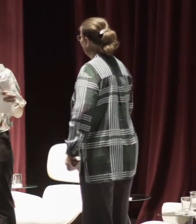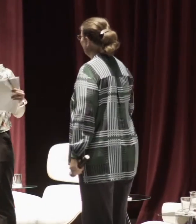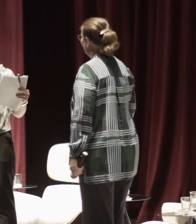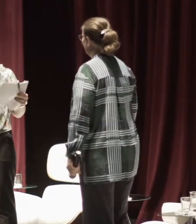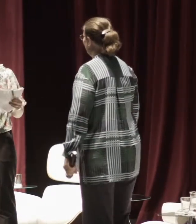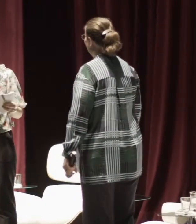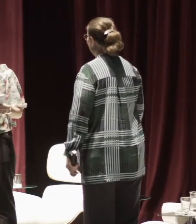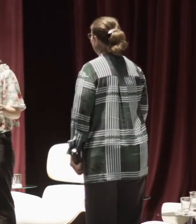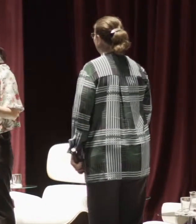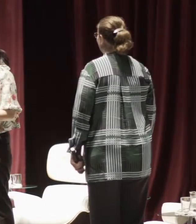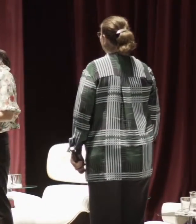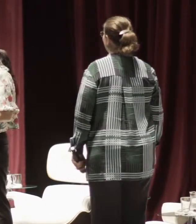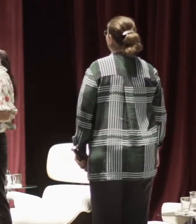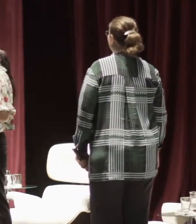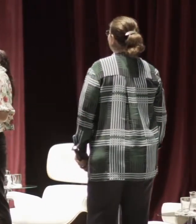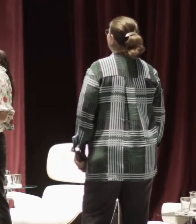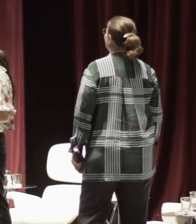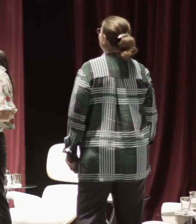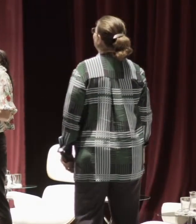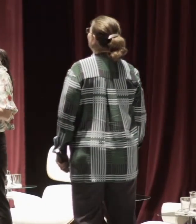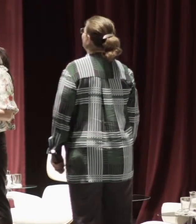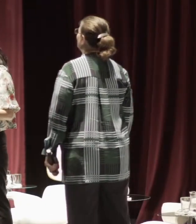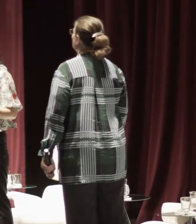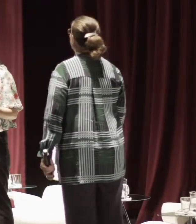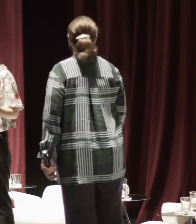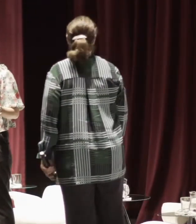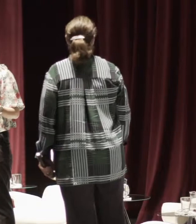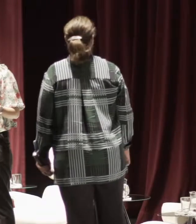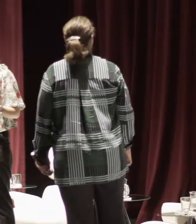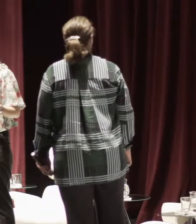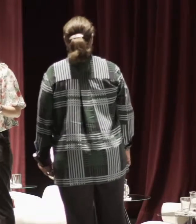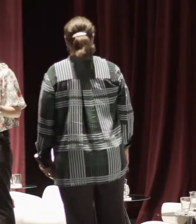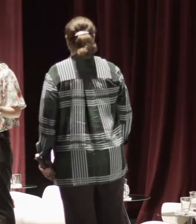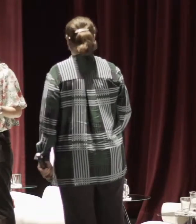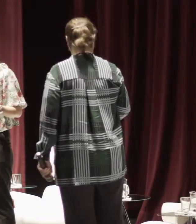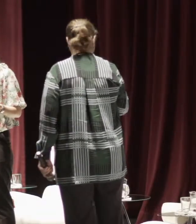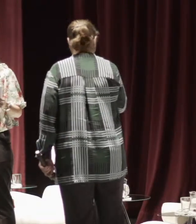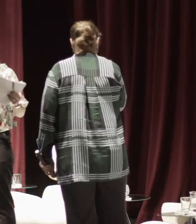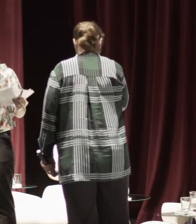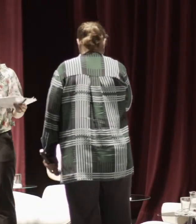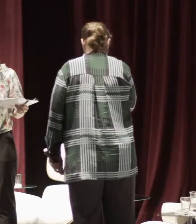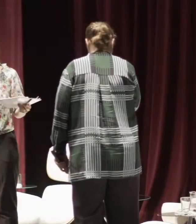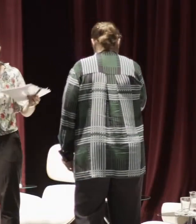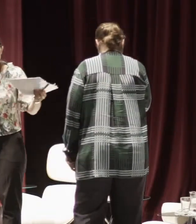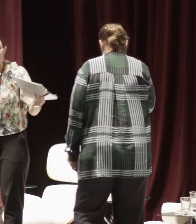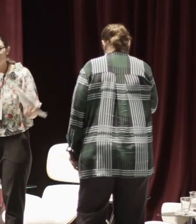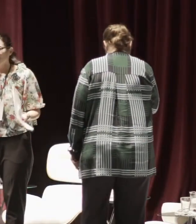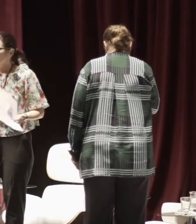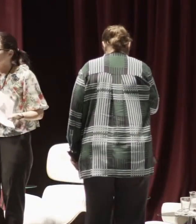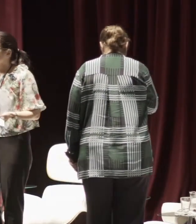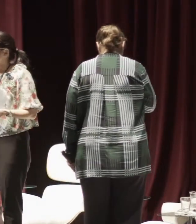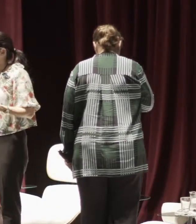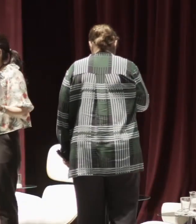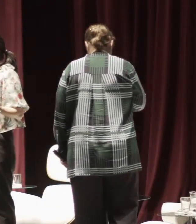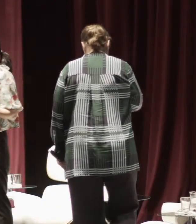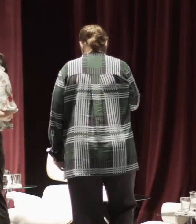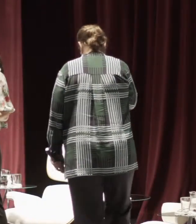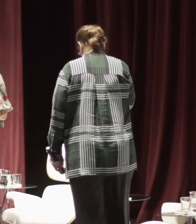surgem, muitas ideias que circulam sobre a palavra, sobre a linguagem. E aí a gente vai trazer um